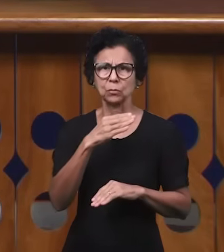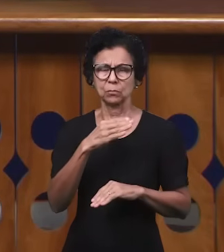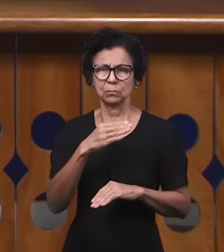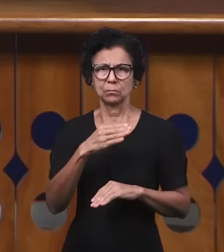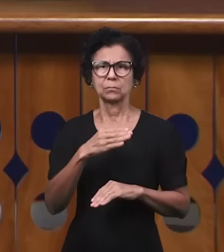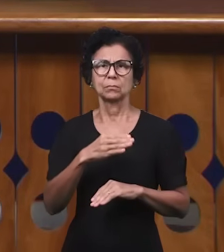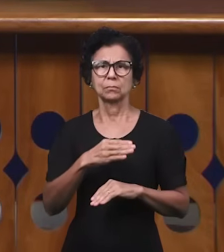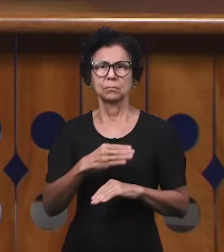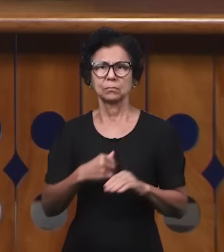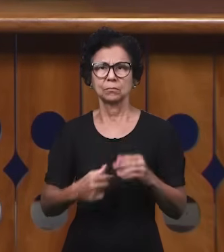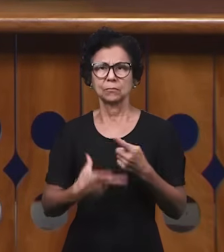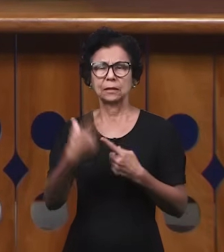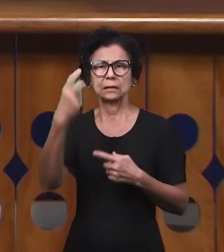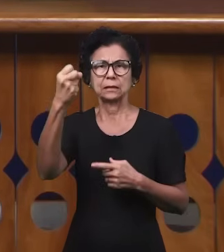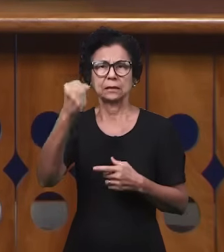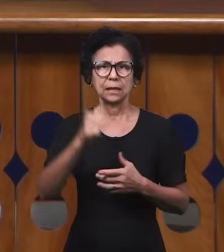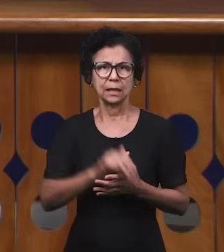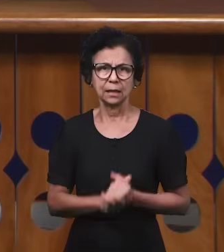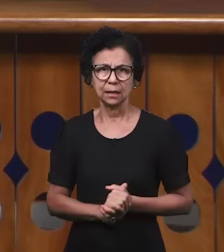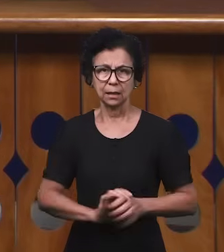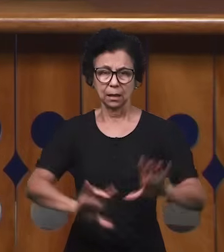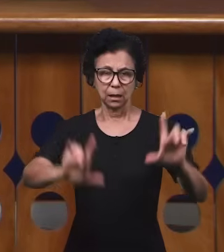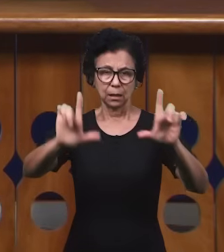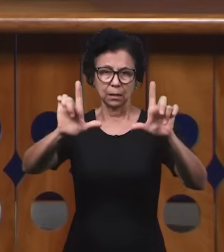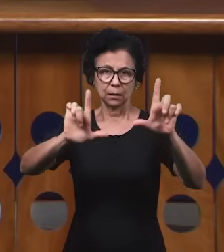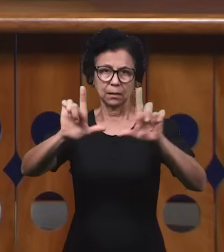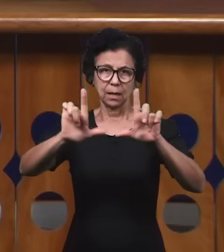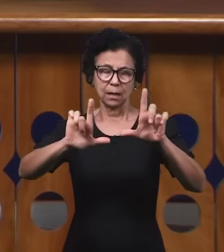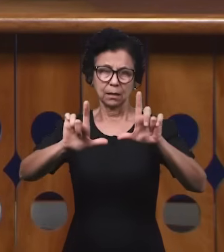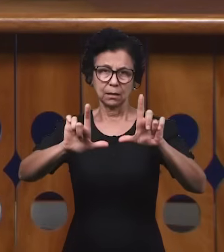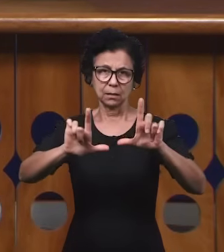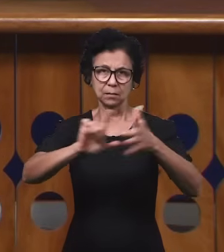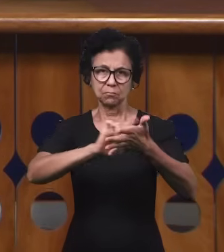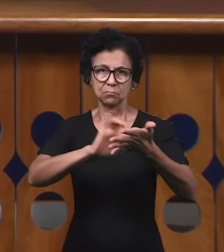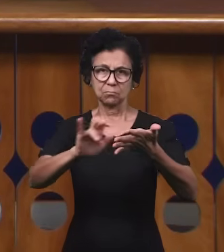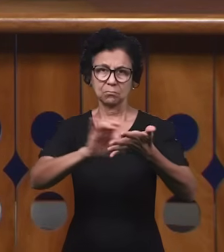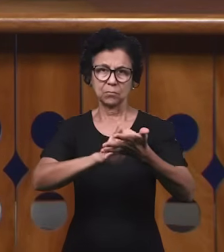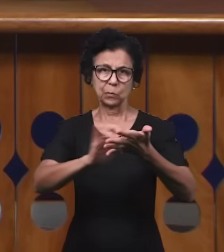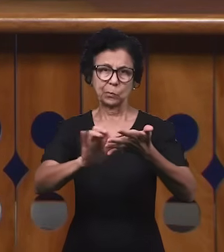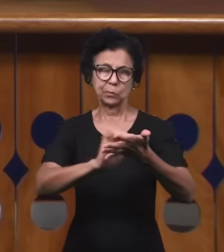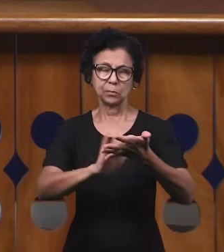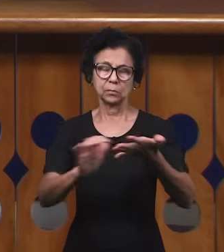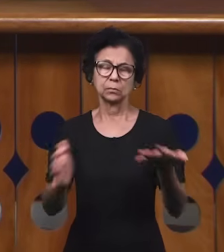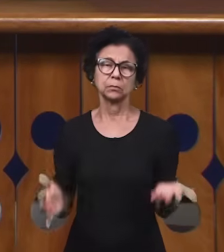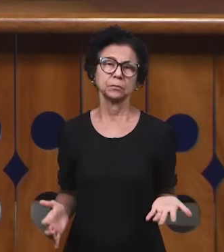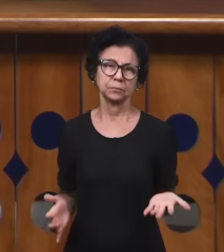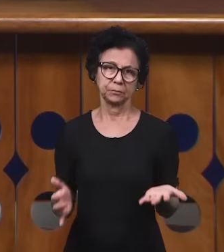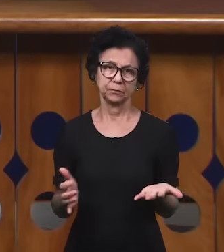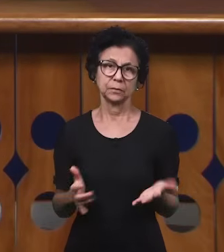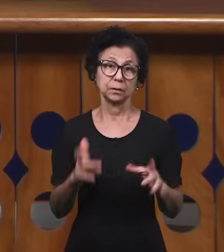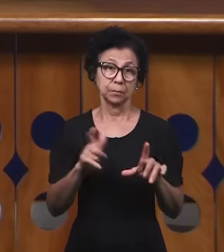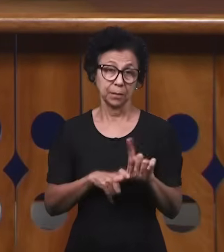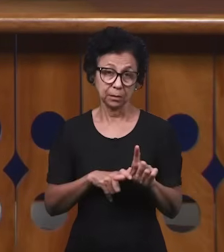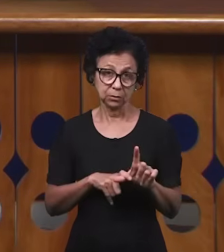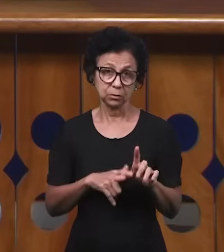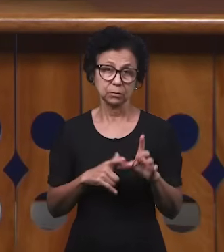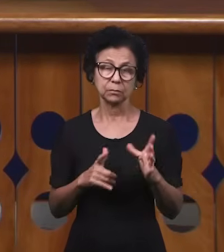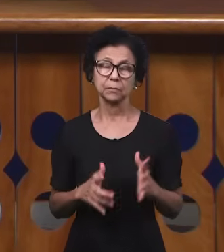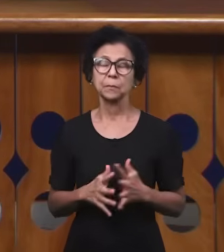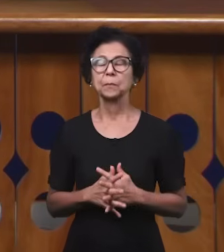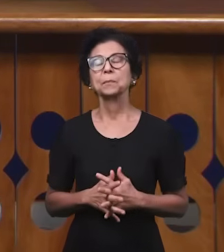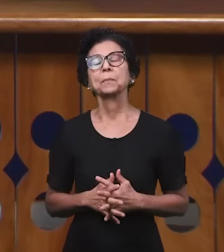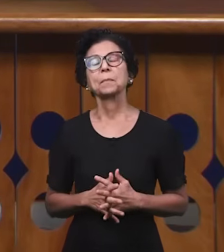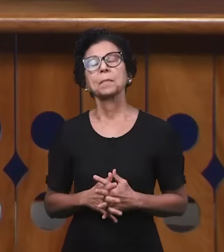obsoleto, dependência de telas. Você precisa entender esses aspectos. Interessante